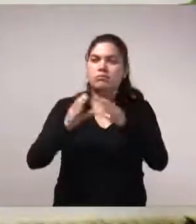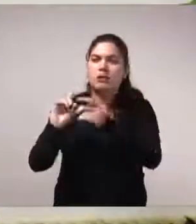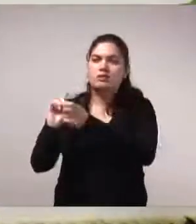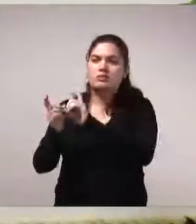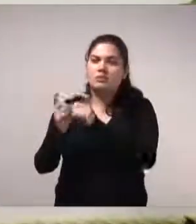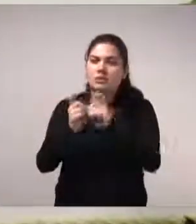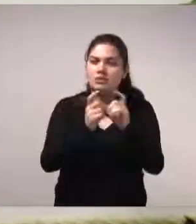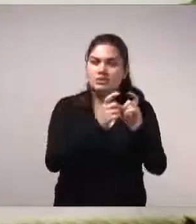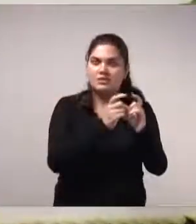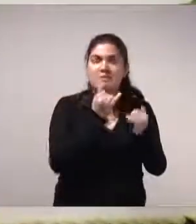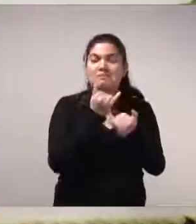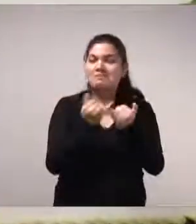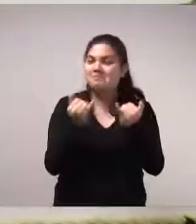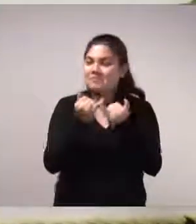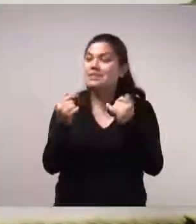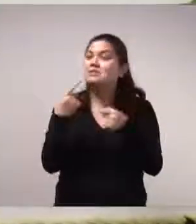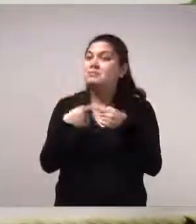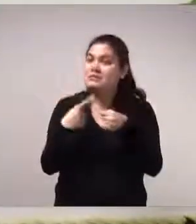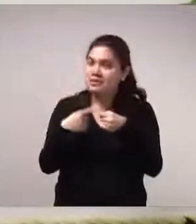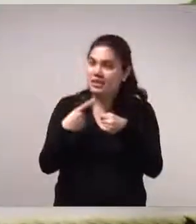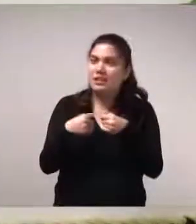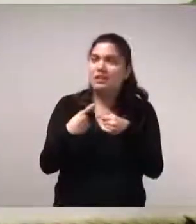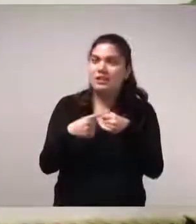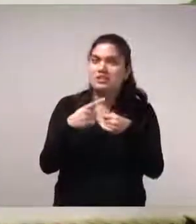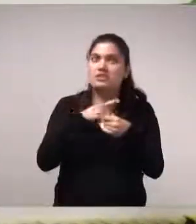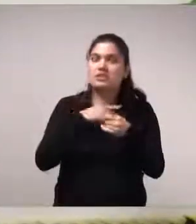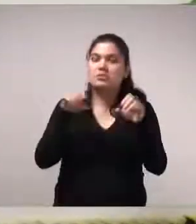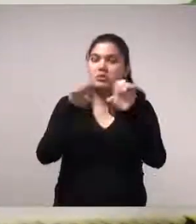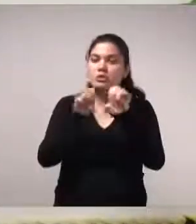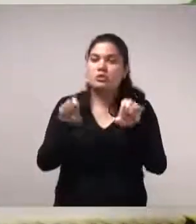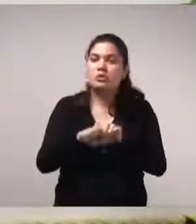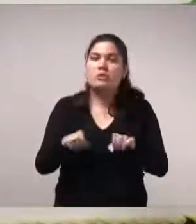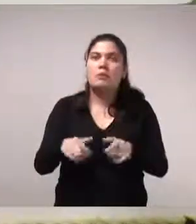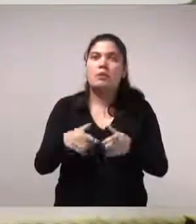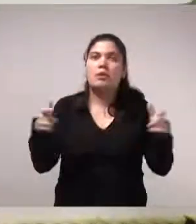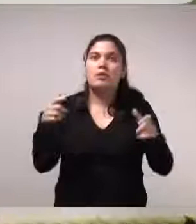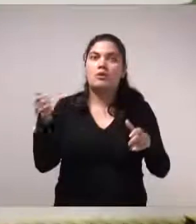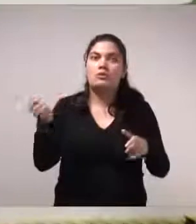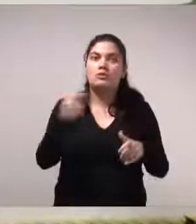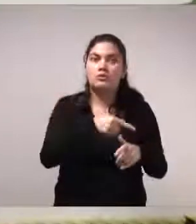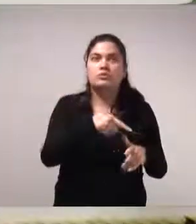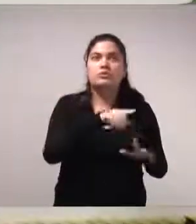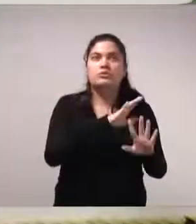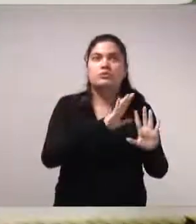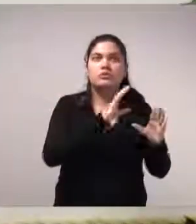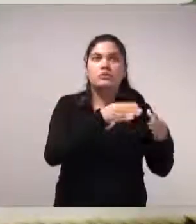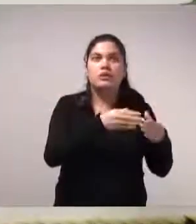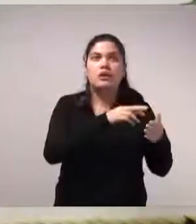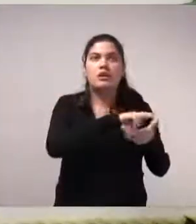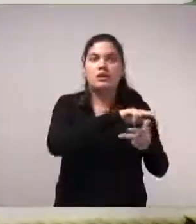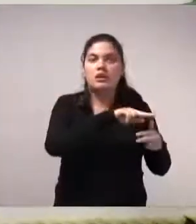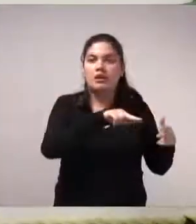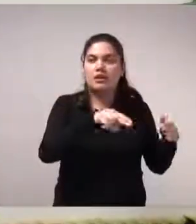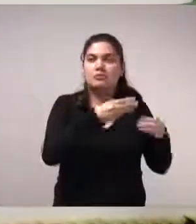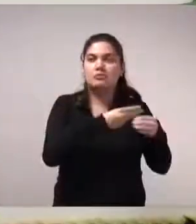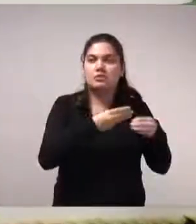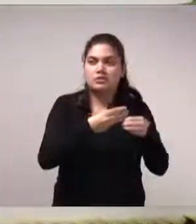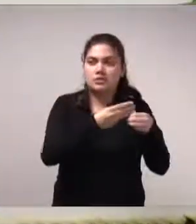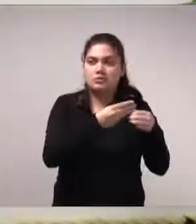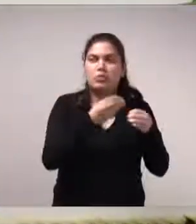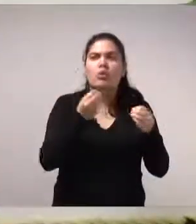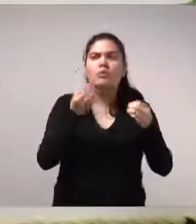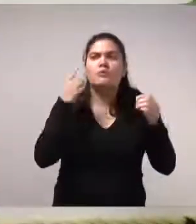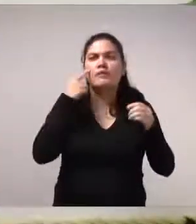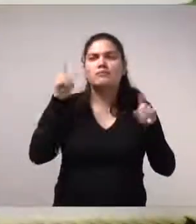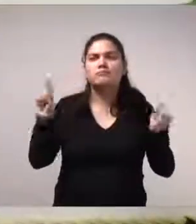É uma cidade que tem uma estrutura maior do que 80% dos municípios brasileiros. Então, como lidar com esse